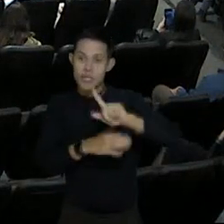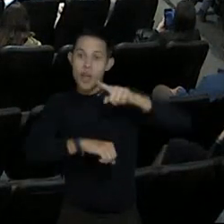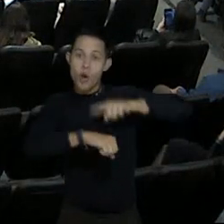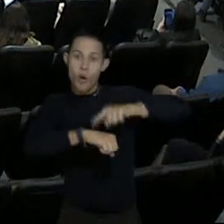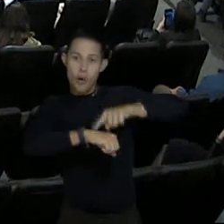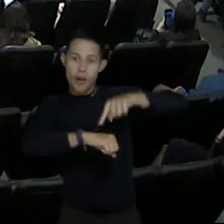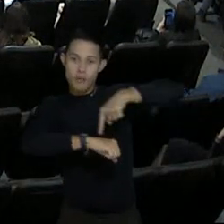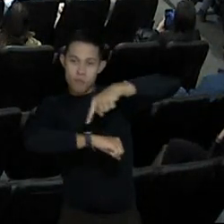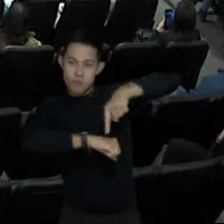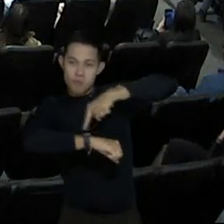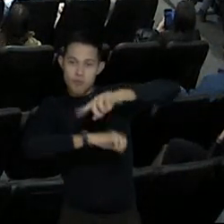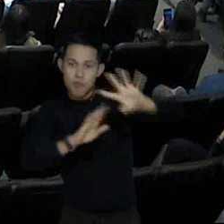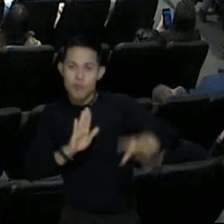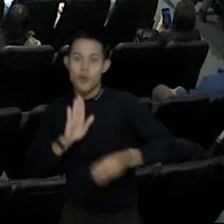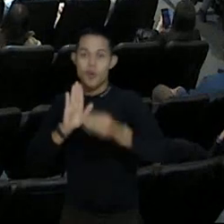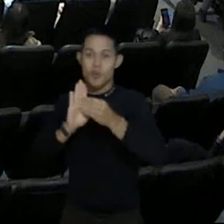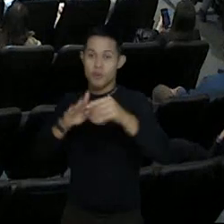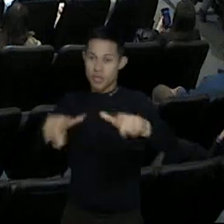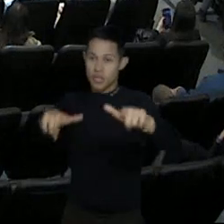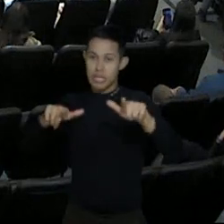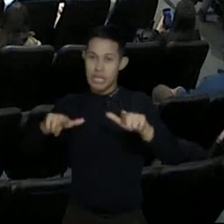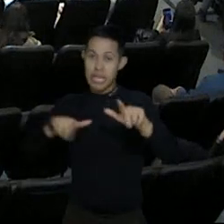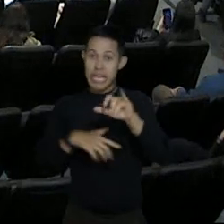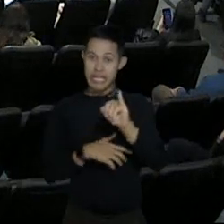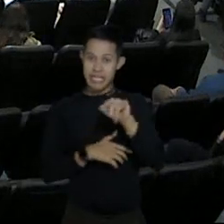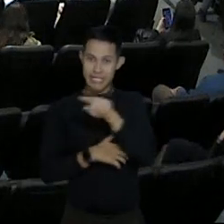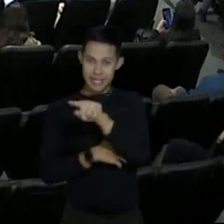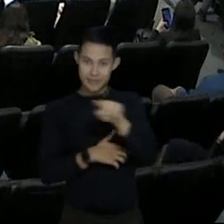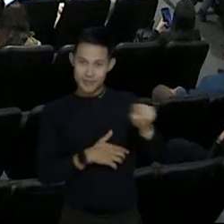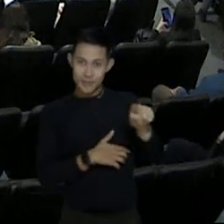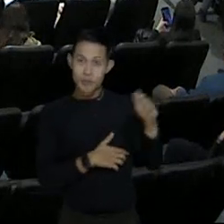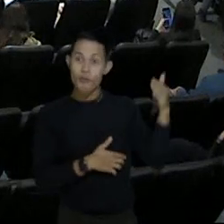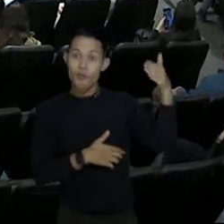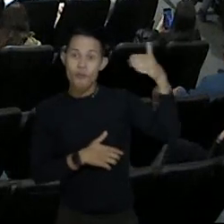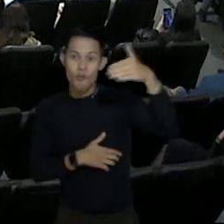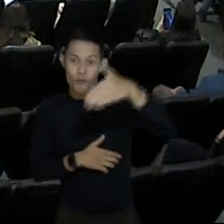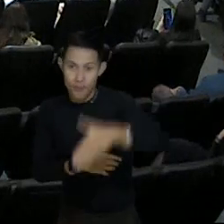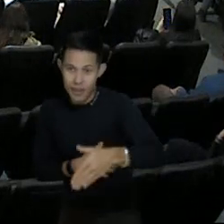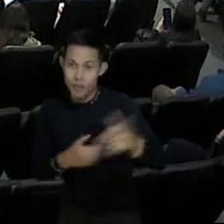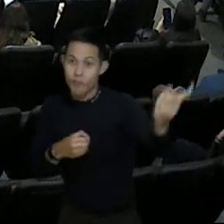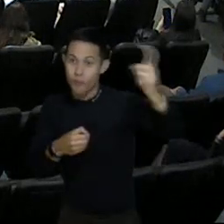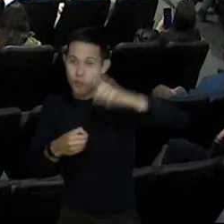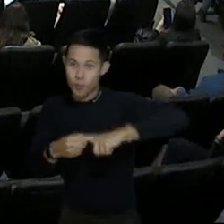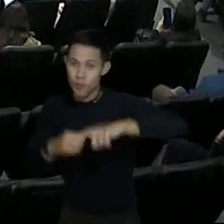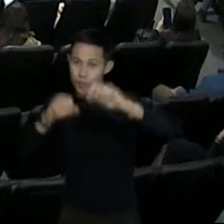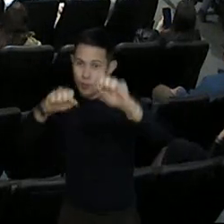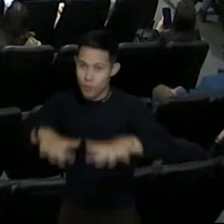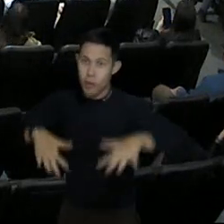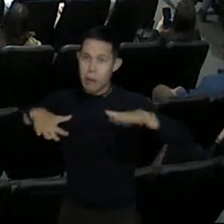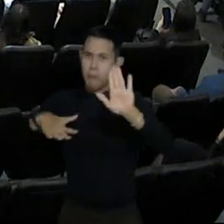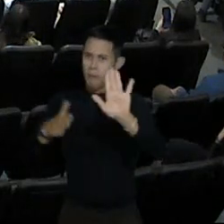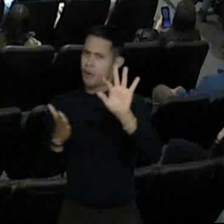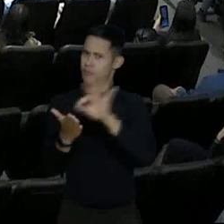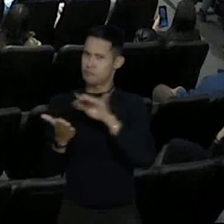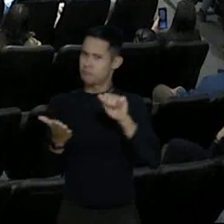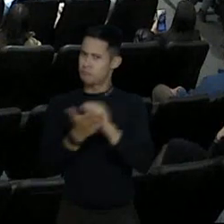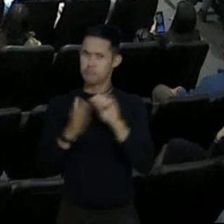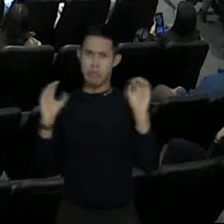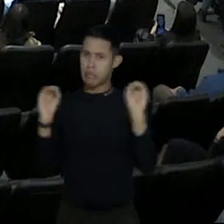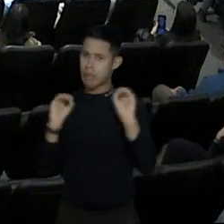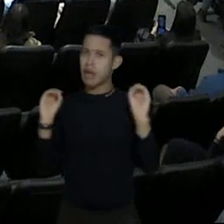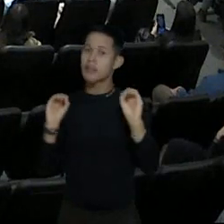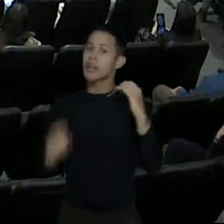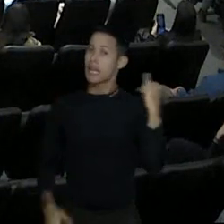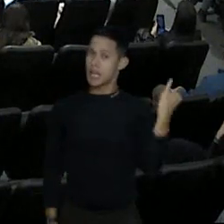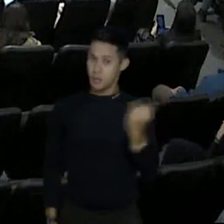então se você voltou para o auditório sem validar o seu certificado o seu credenciamento eu peço que você retorne lá na mesa de credenciamento